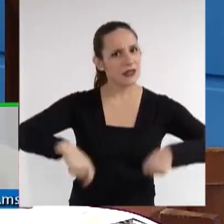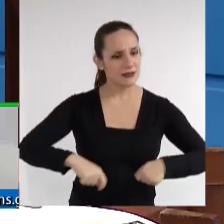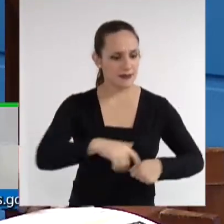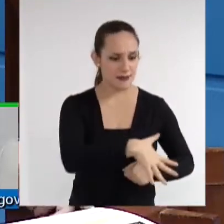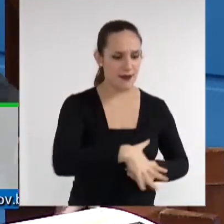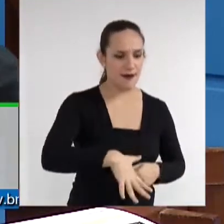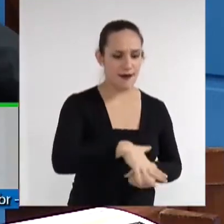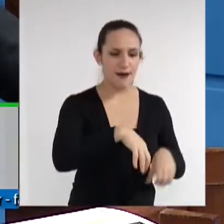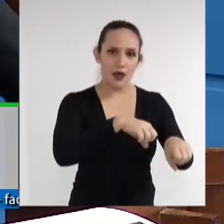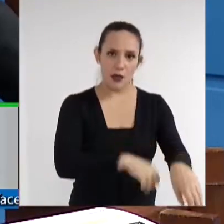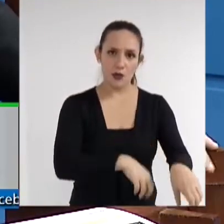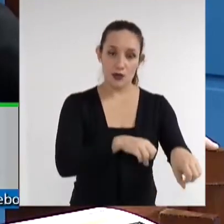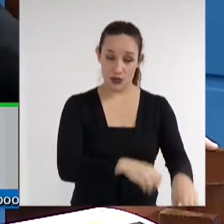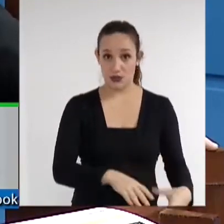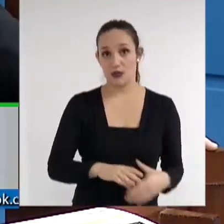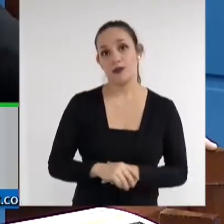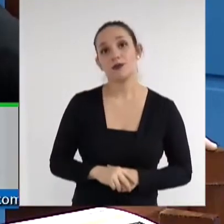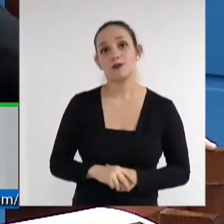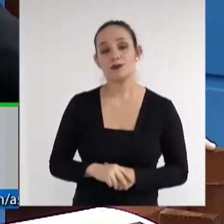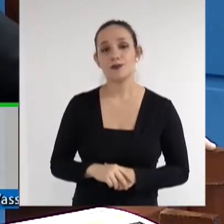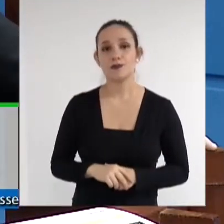educação,